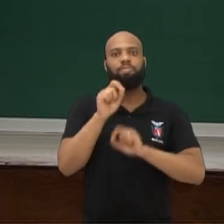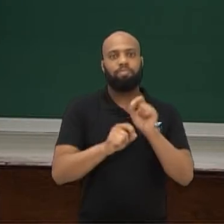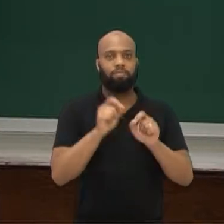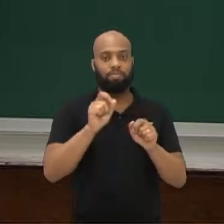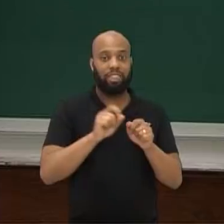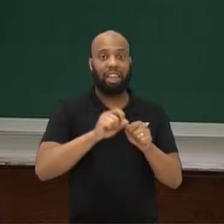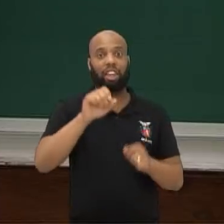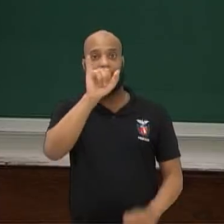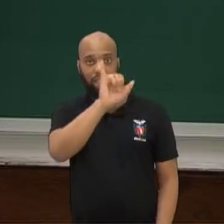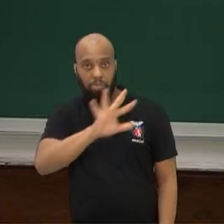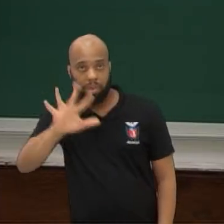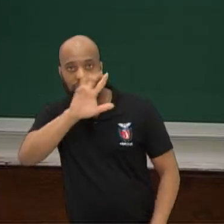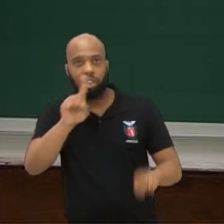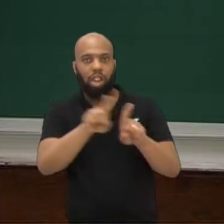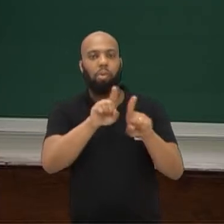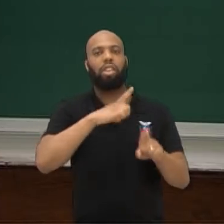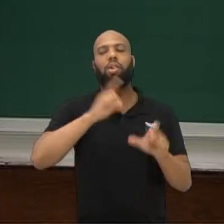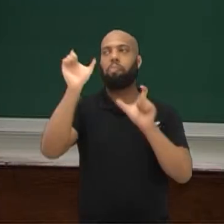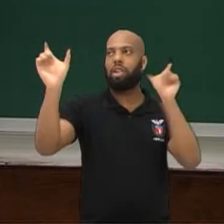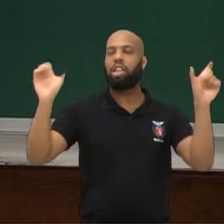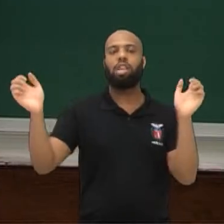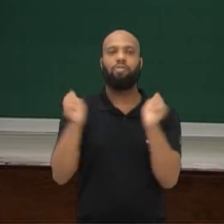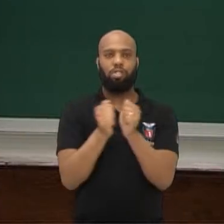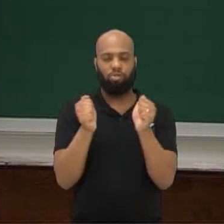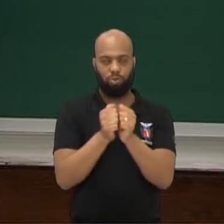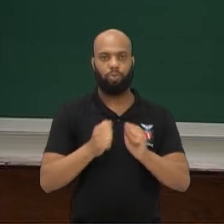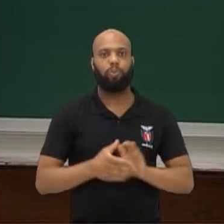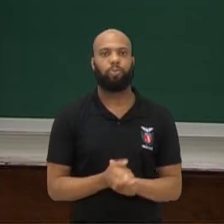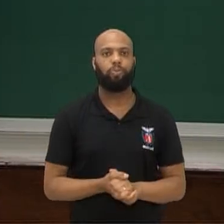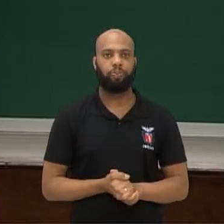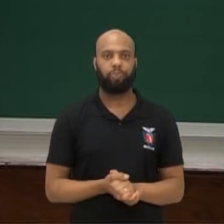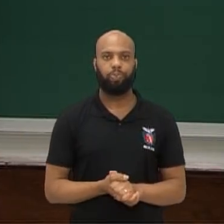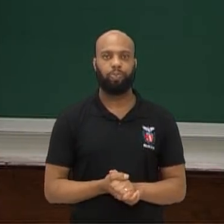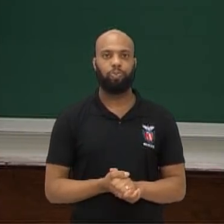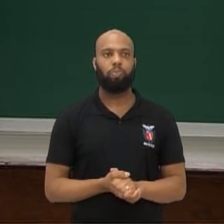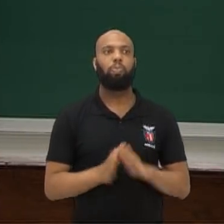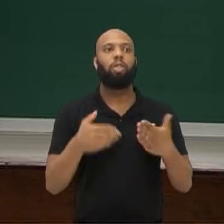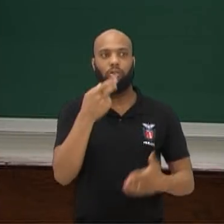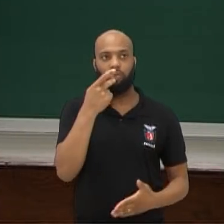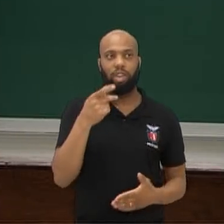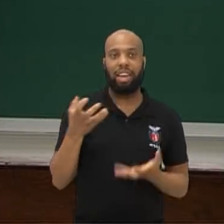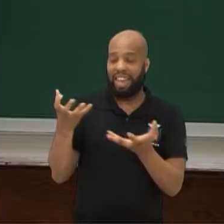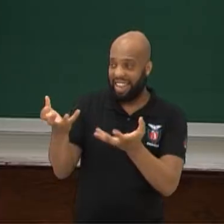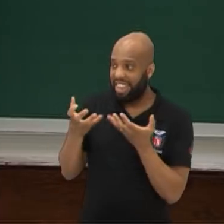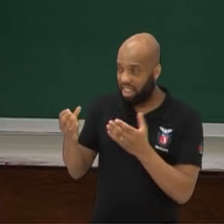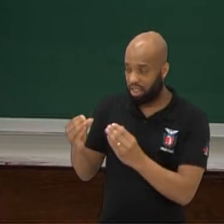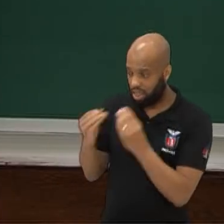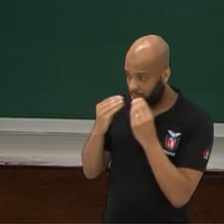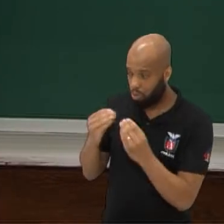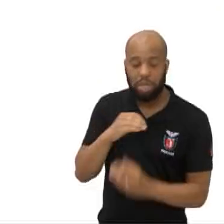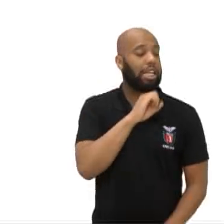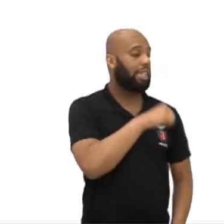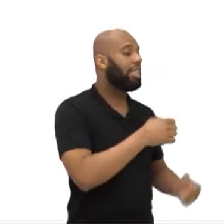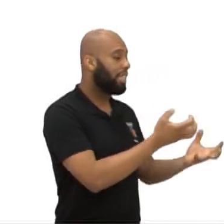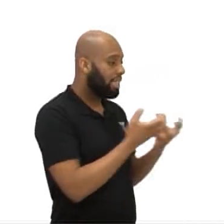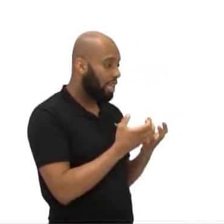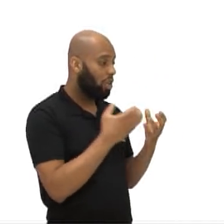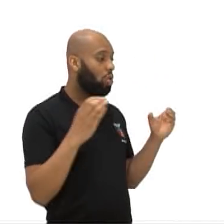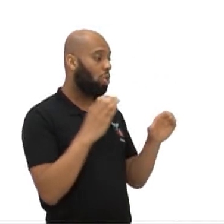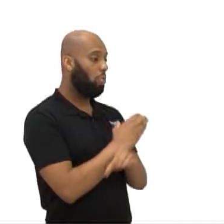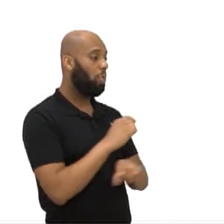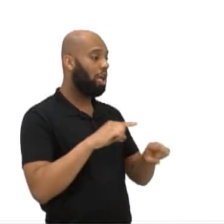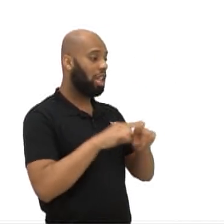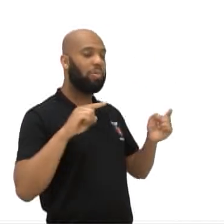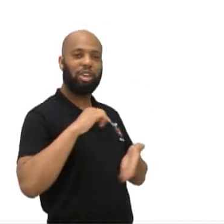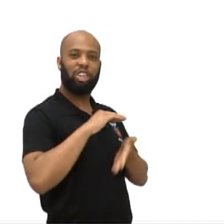produzido por imagens e palavras, discurso verbal, certo? Então ele diz lá, quer um hambúrguer? Quero. Completo,